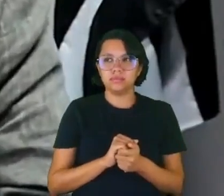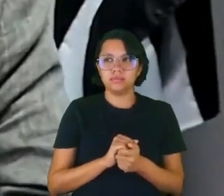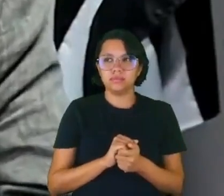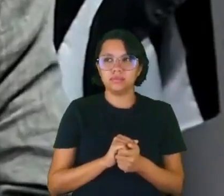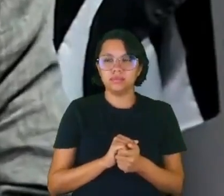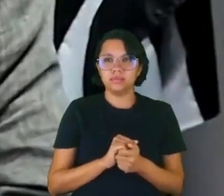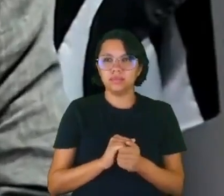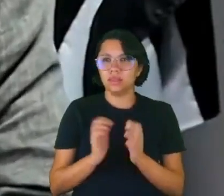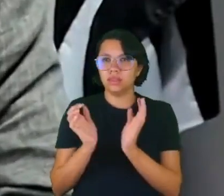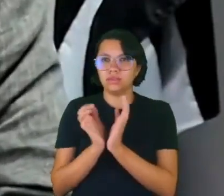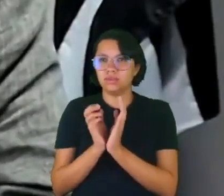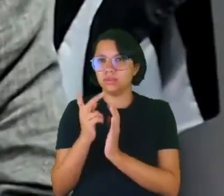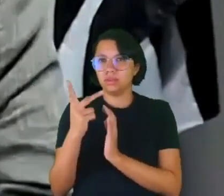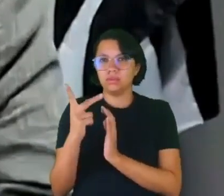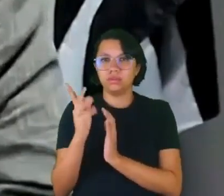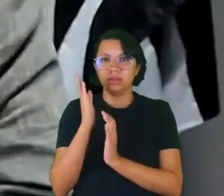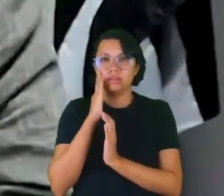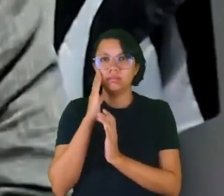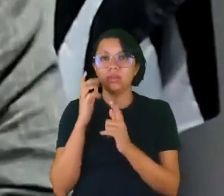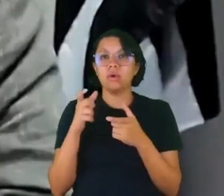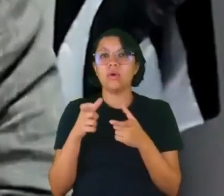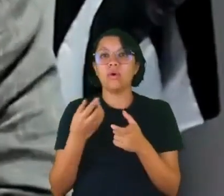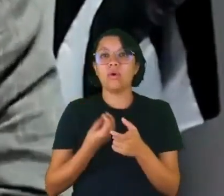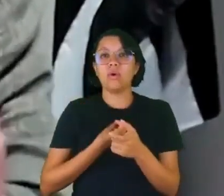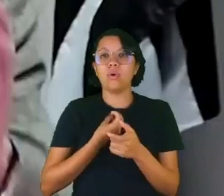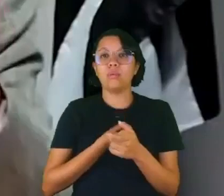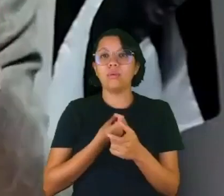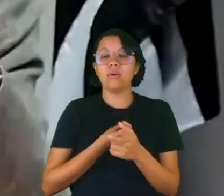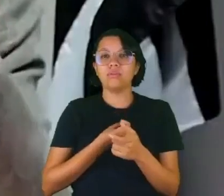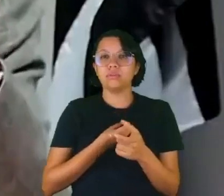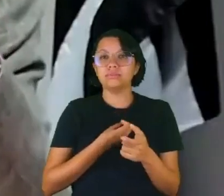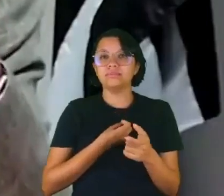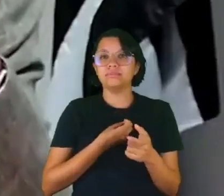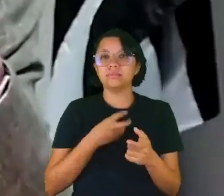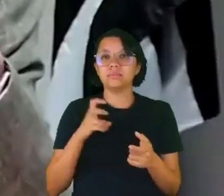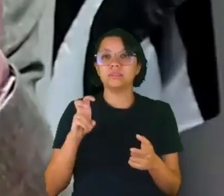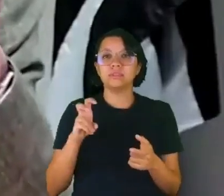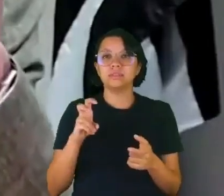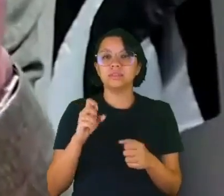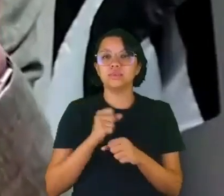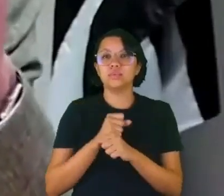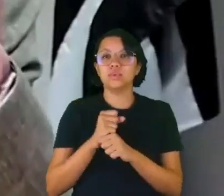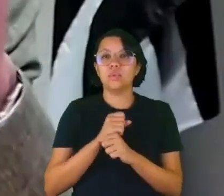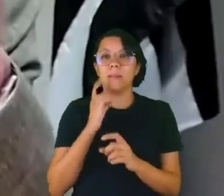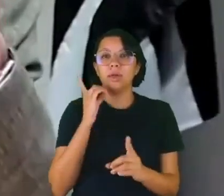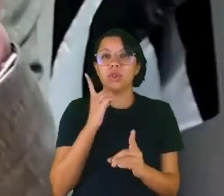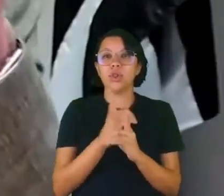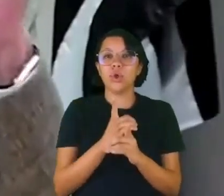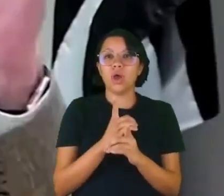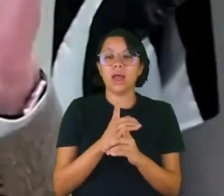nem a associação dele sabia onde ele residia, 5 anos para localizá-lo, para ser